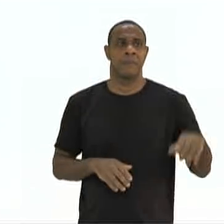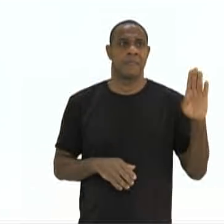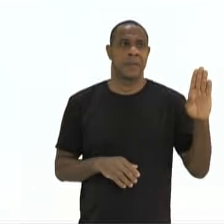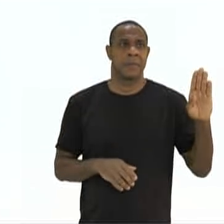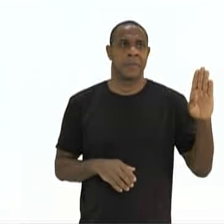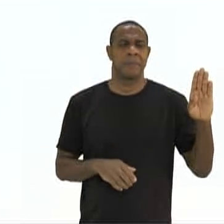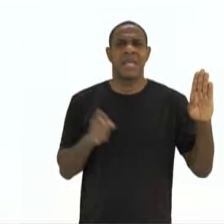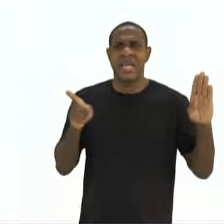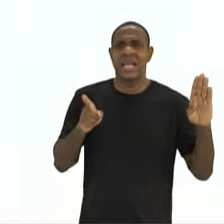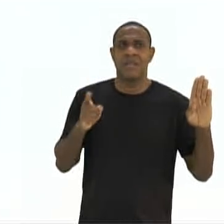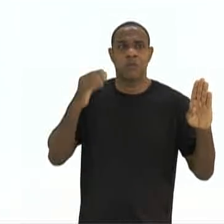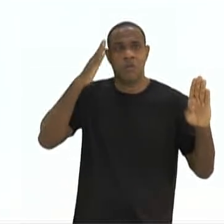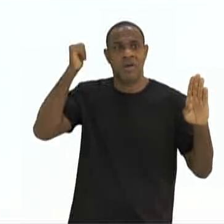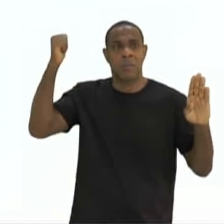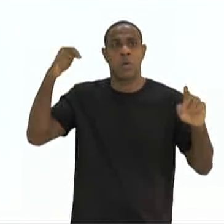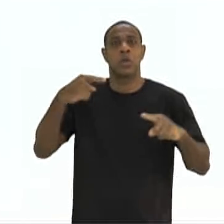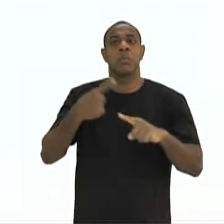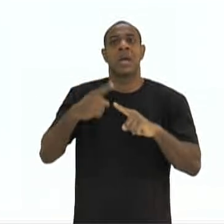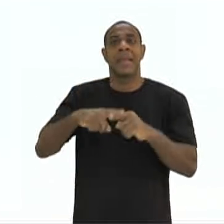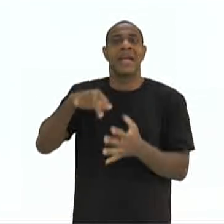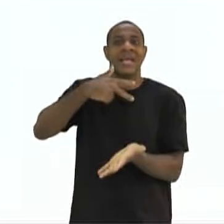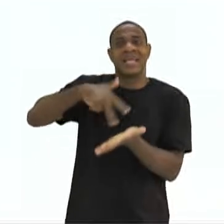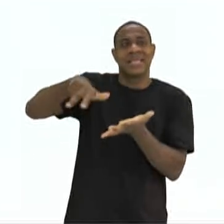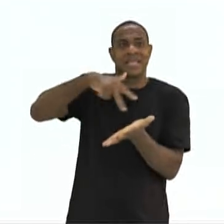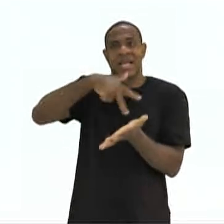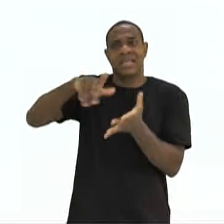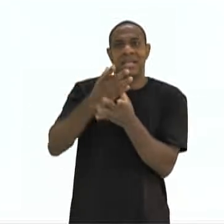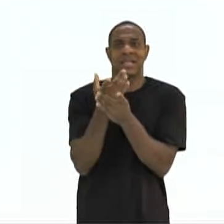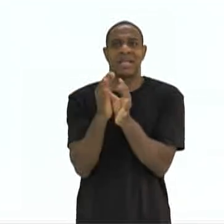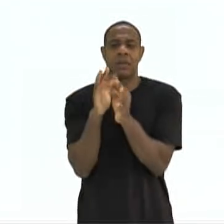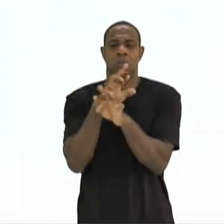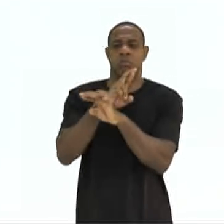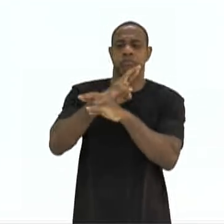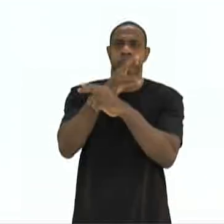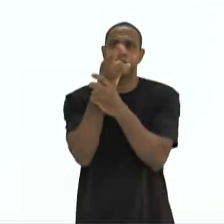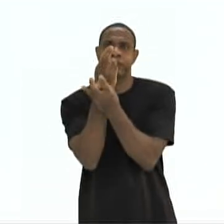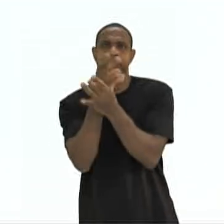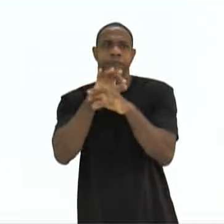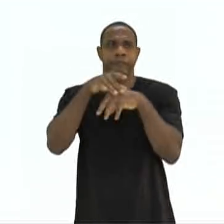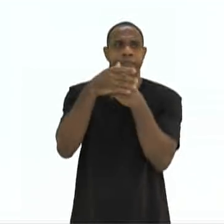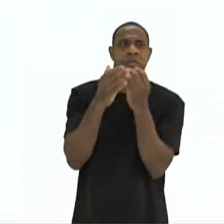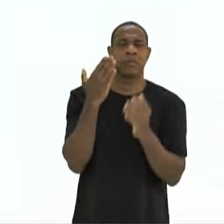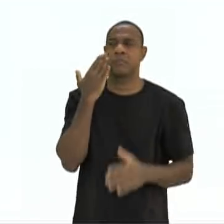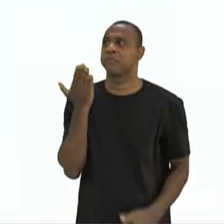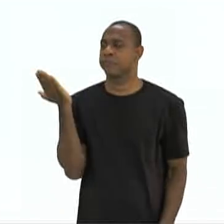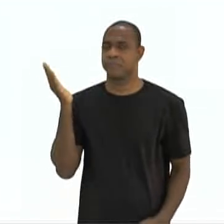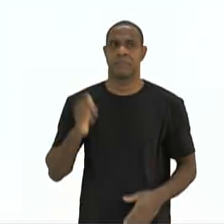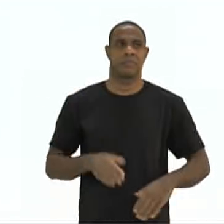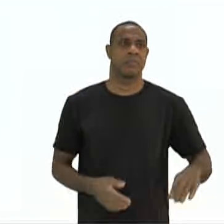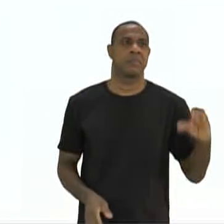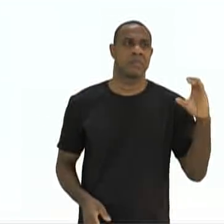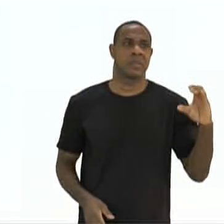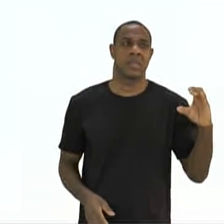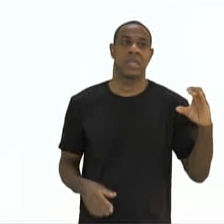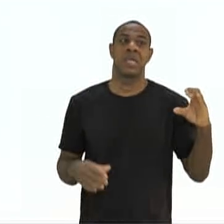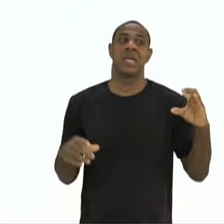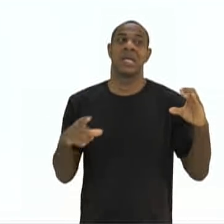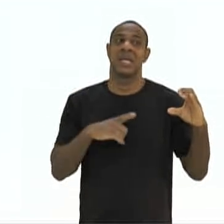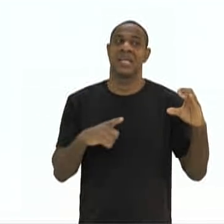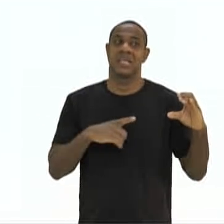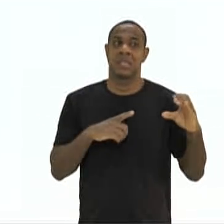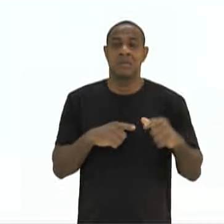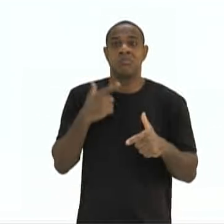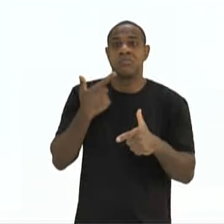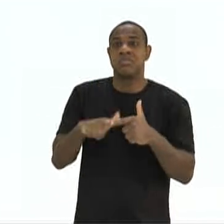tutting. Será que é isso que ele ficou conhecido? Olha no texto. E a letra C. Ele enfrenta grandes obstáculos por